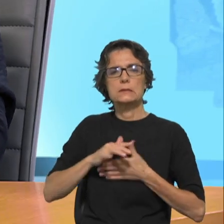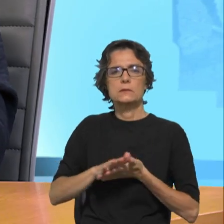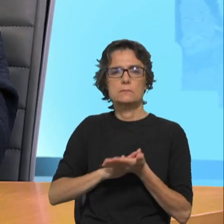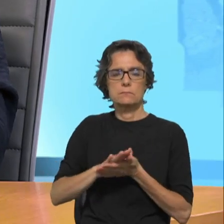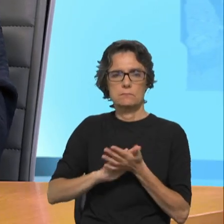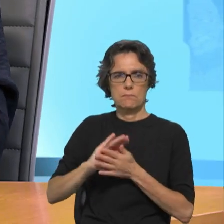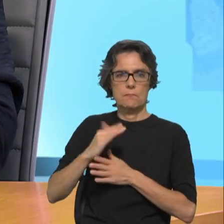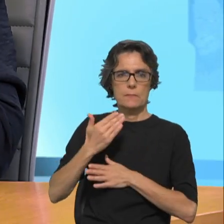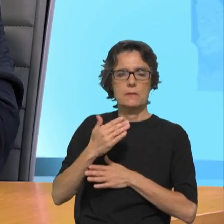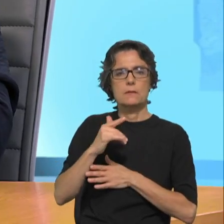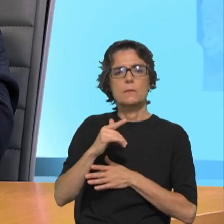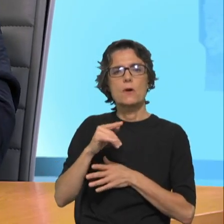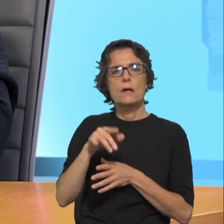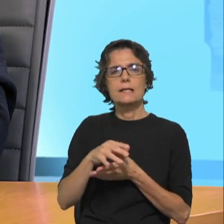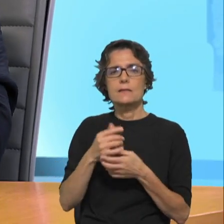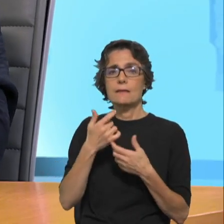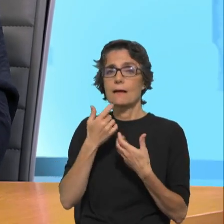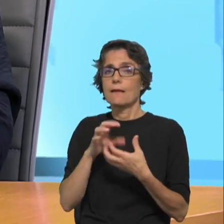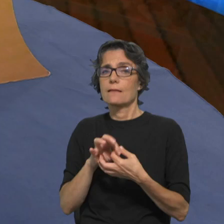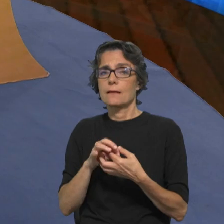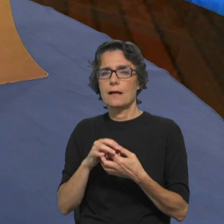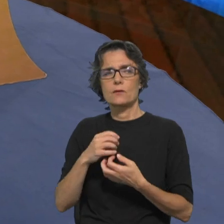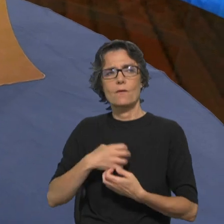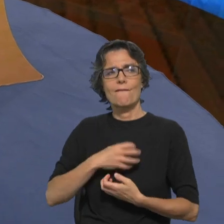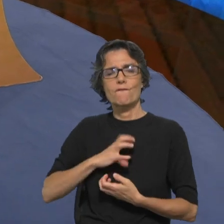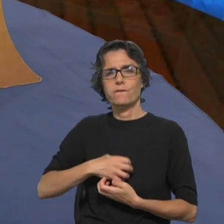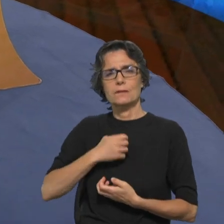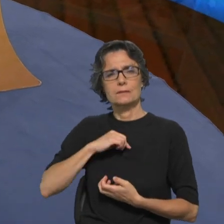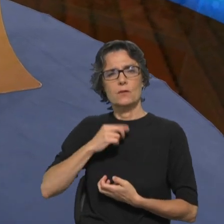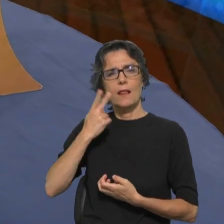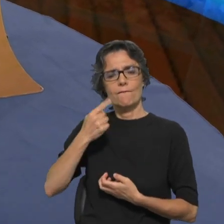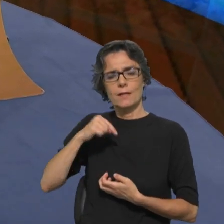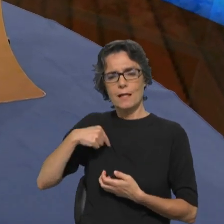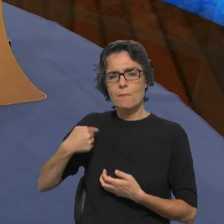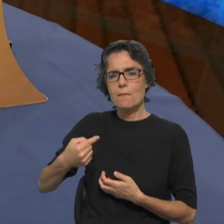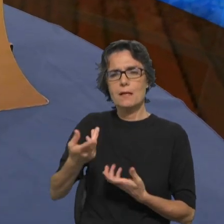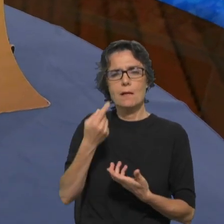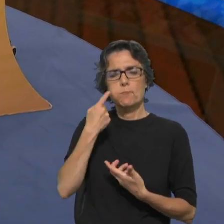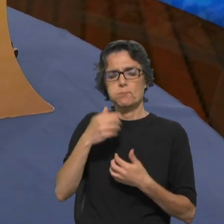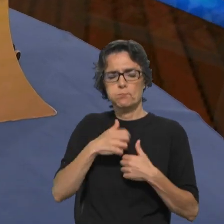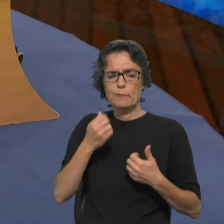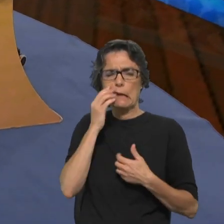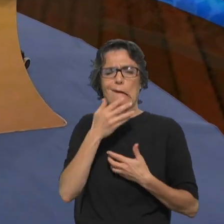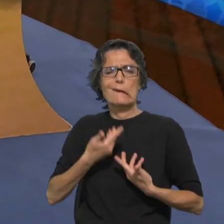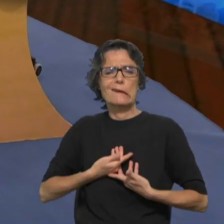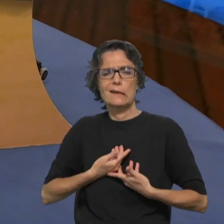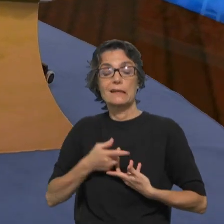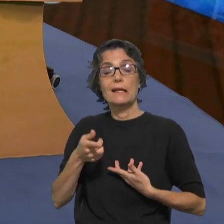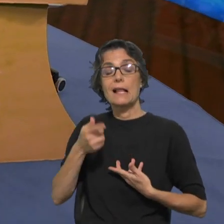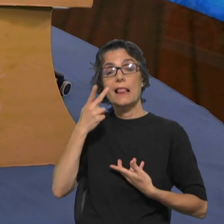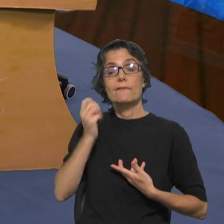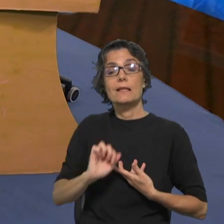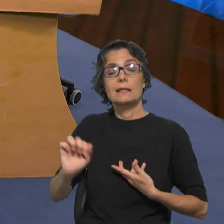fundamento e que tem muito a ver com o sentido da existência, que sentido é que damos à existência. E ela, numa fase complicada da vida dela,